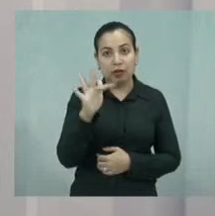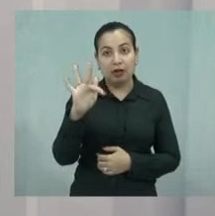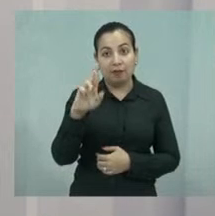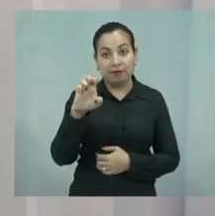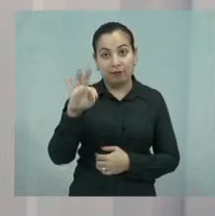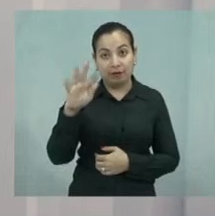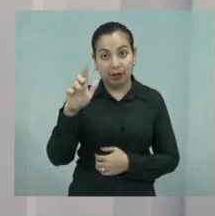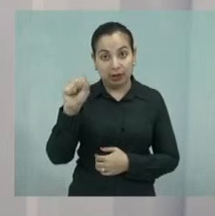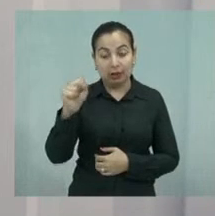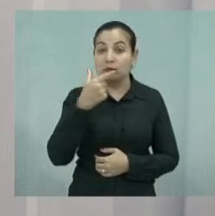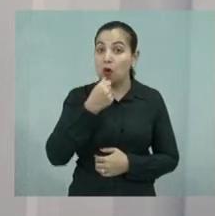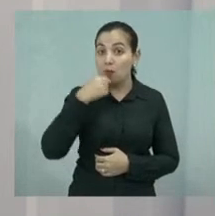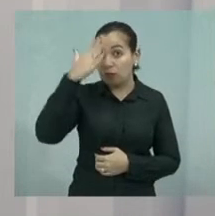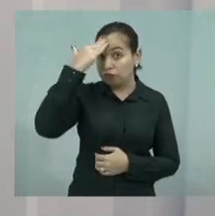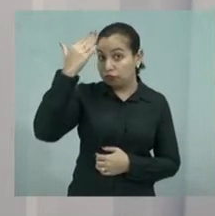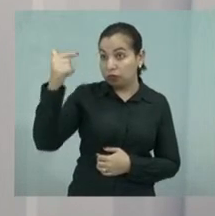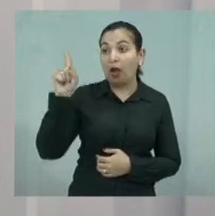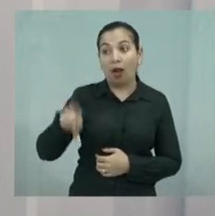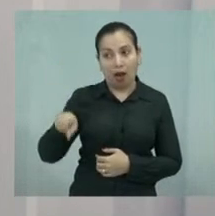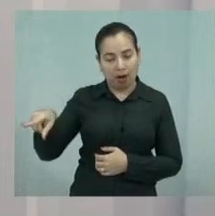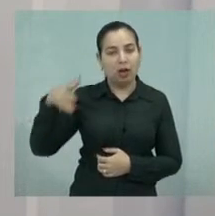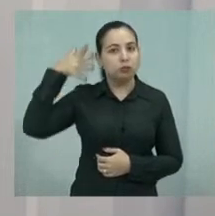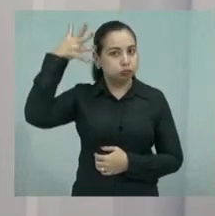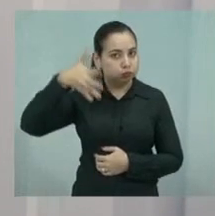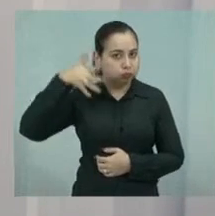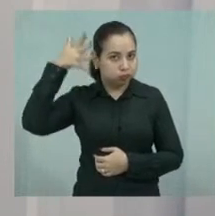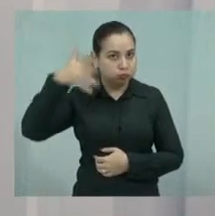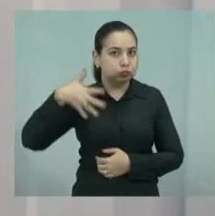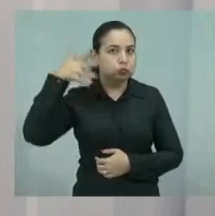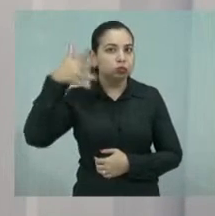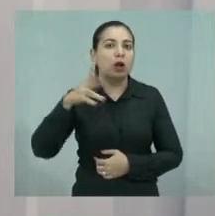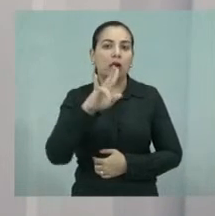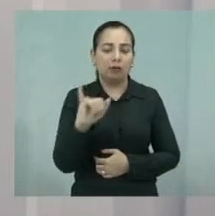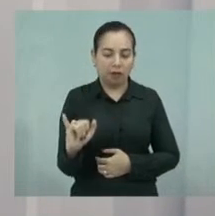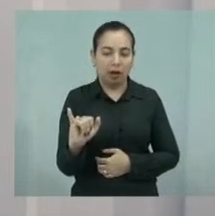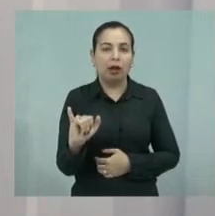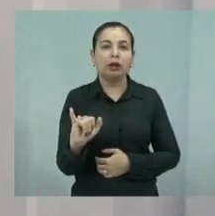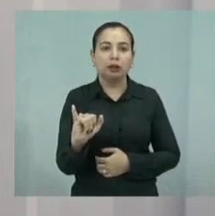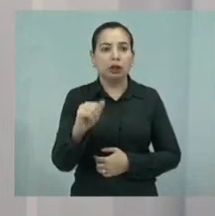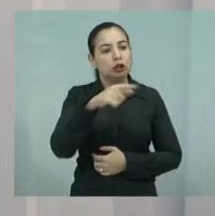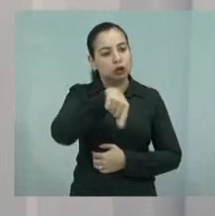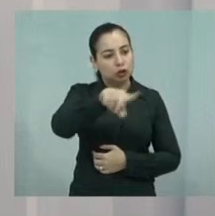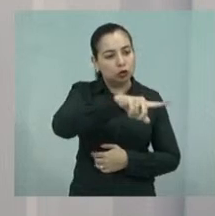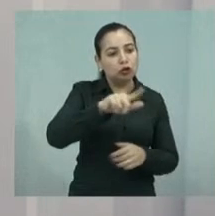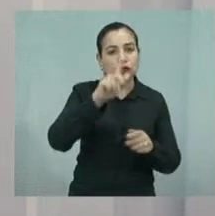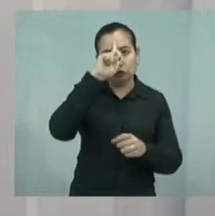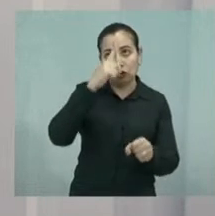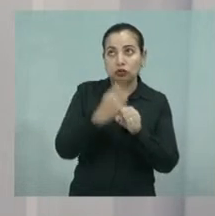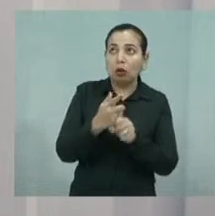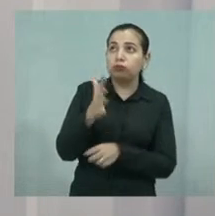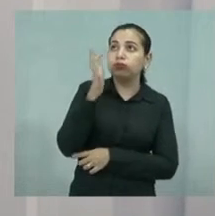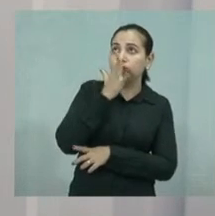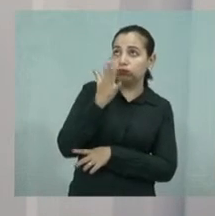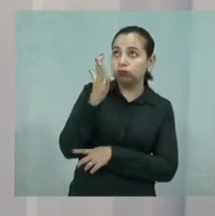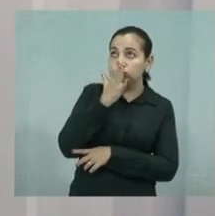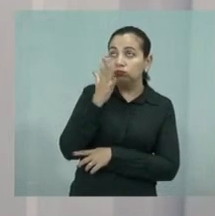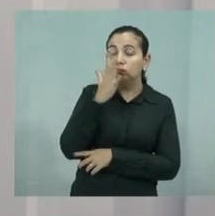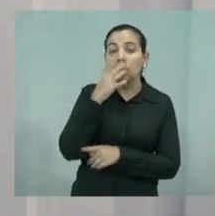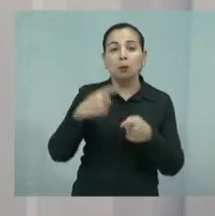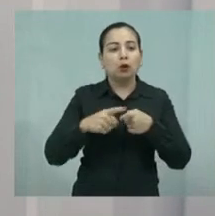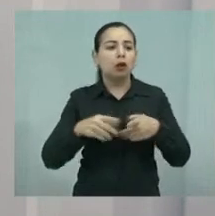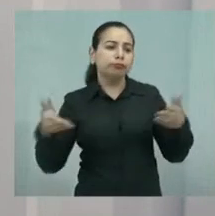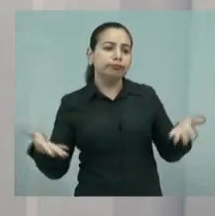alta performance na gestão pública, para que nós tenhamos também na esfera pública todos os mecanismos disponíveis